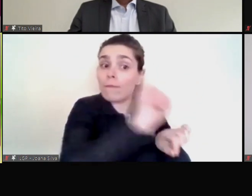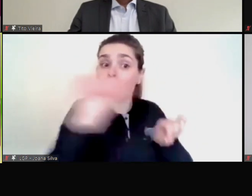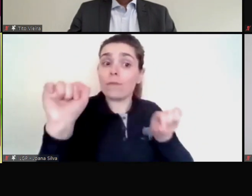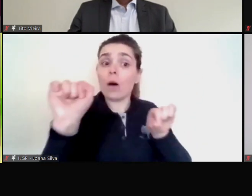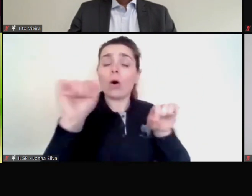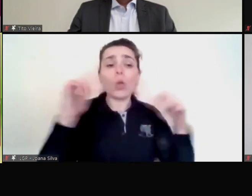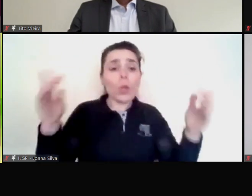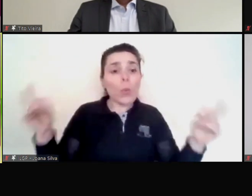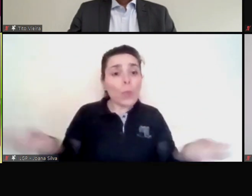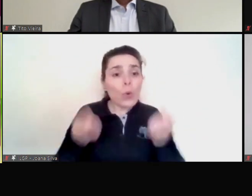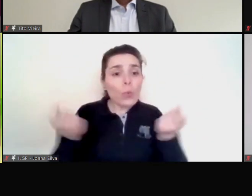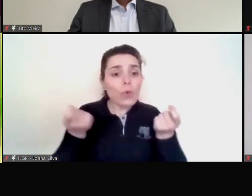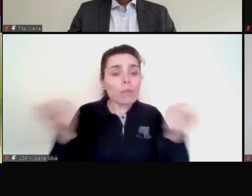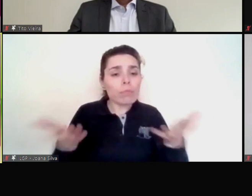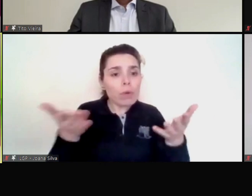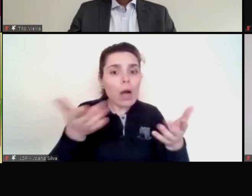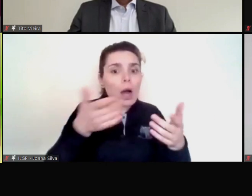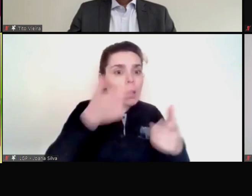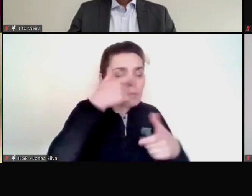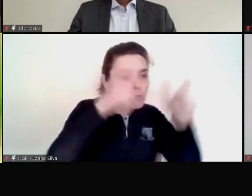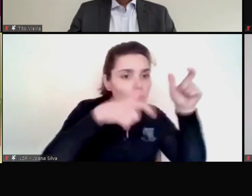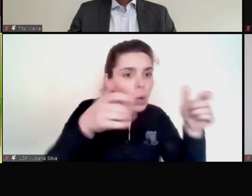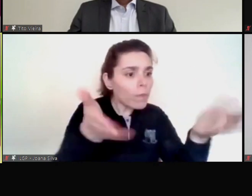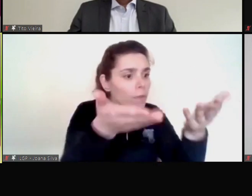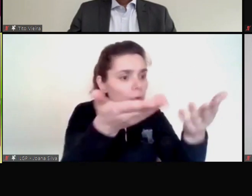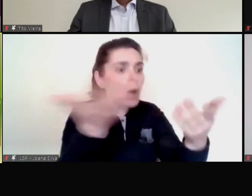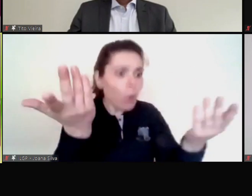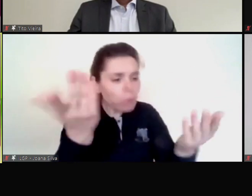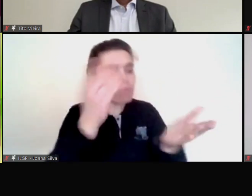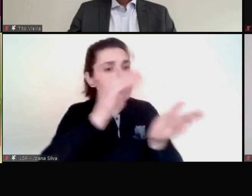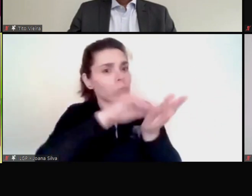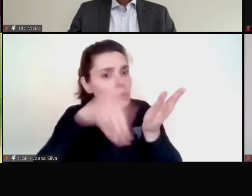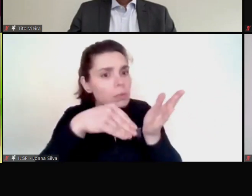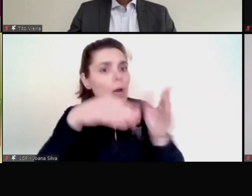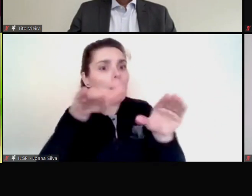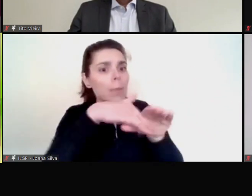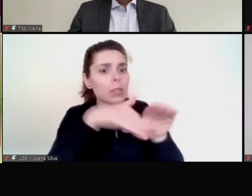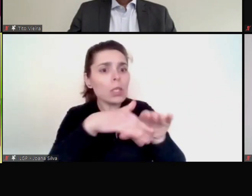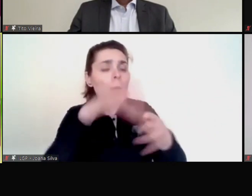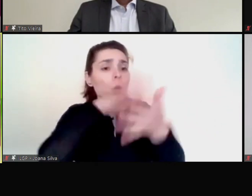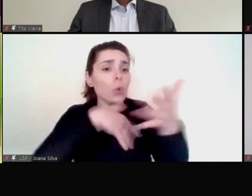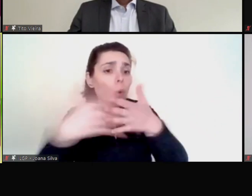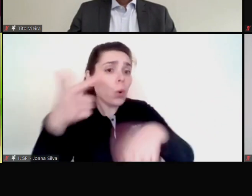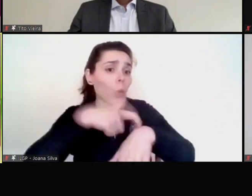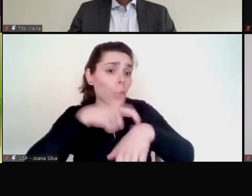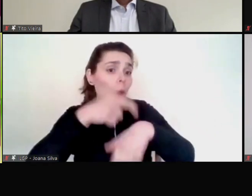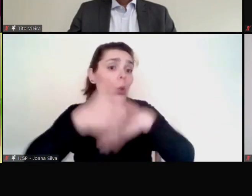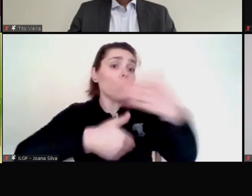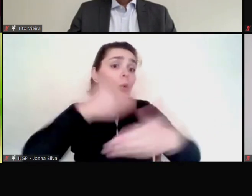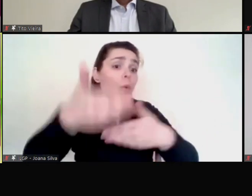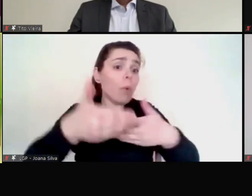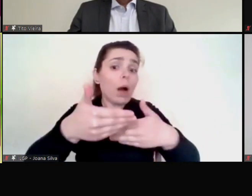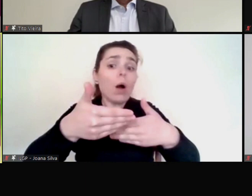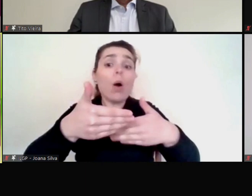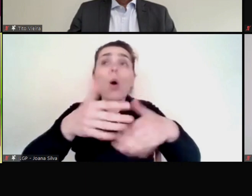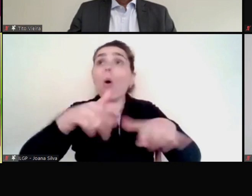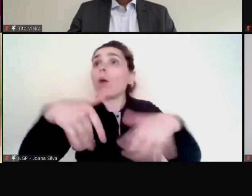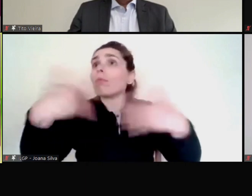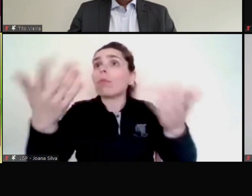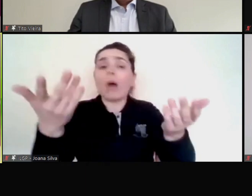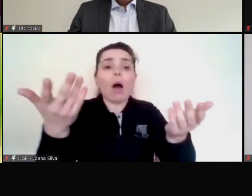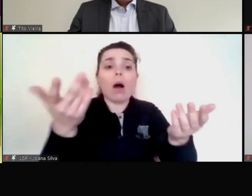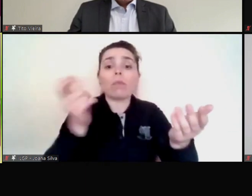promover a inscrição dos seus trabalhadores e a realização da formação no horário de trabalho, podem